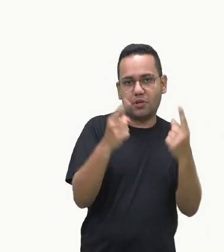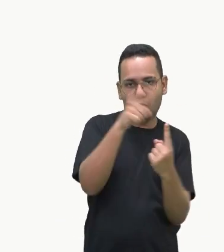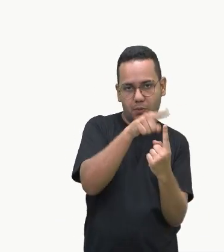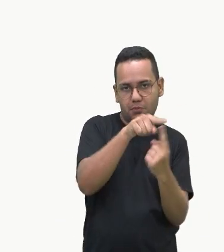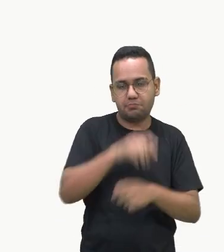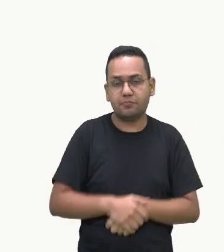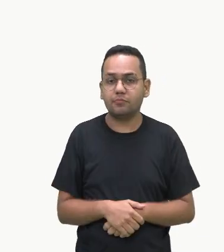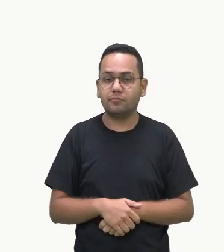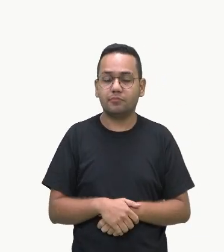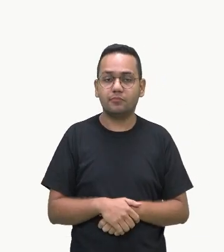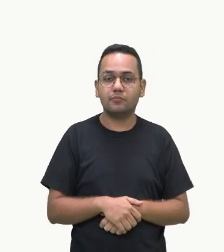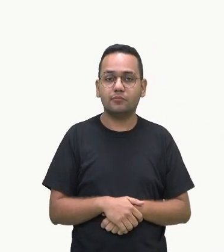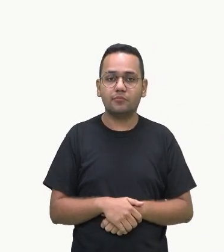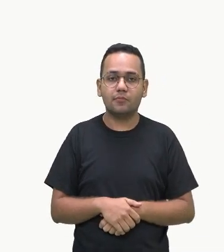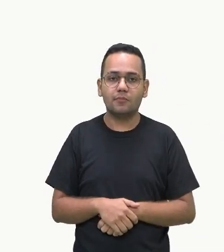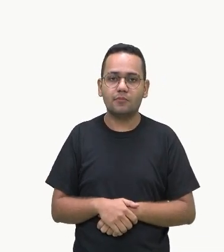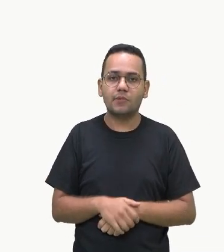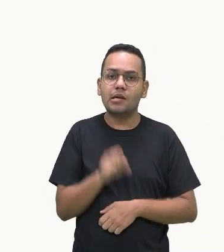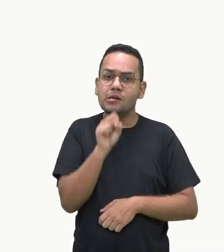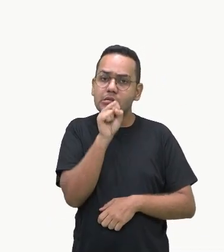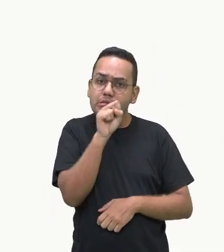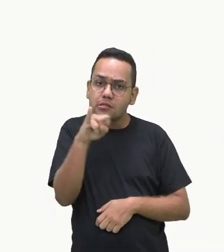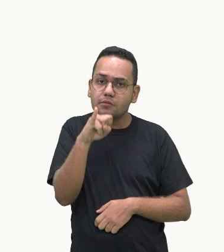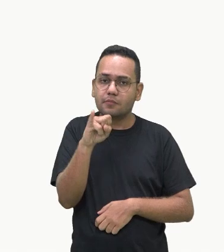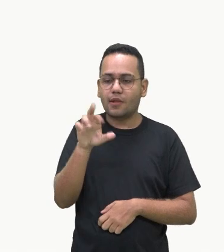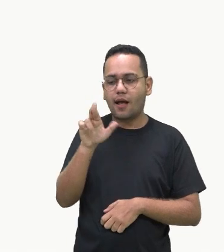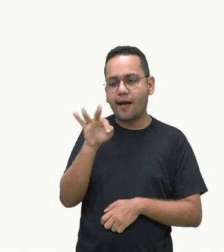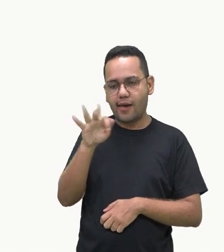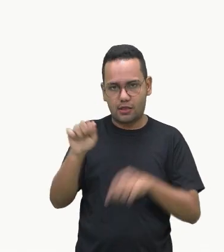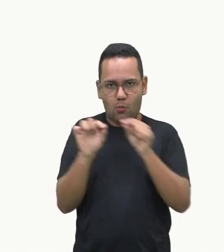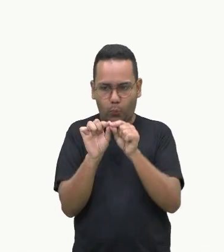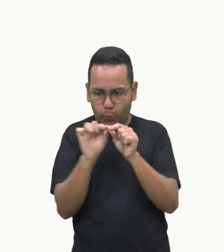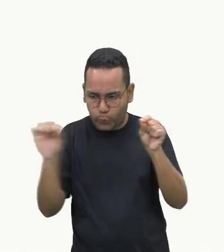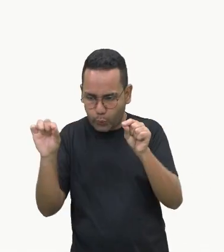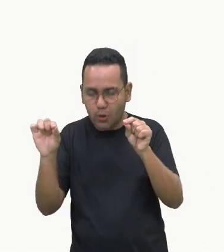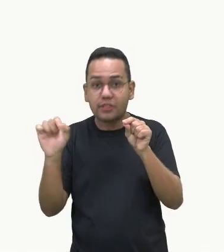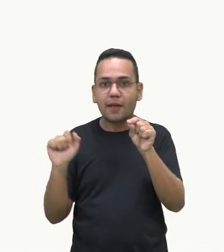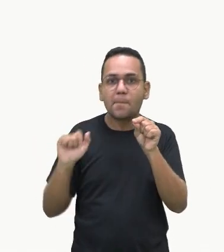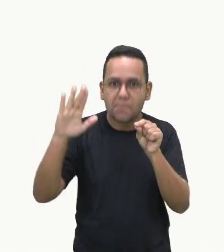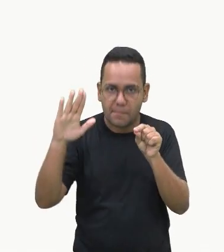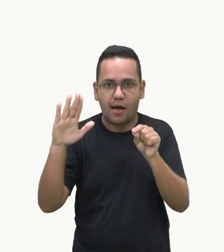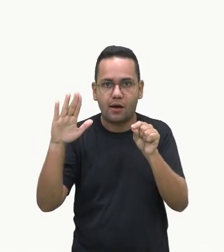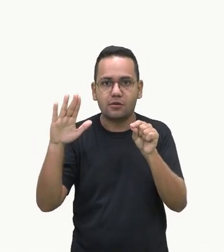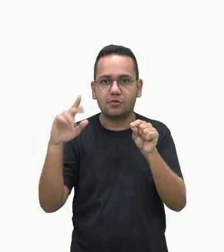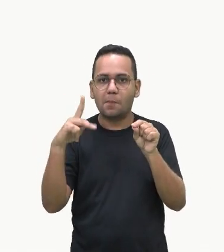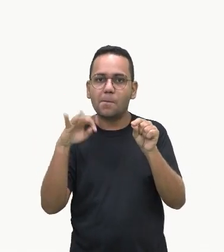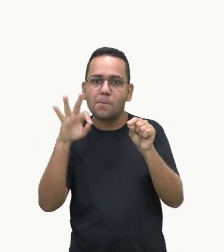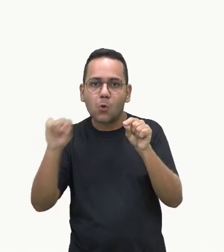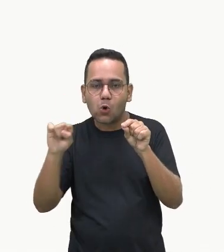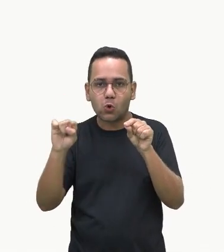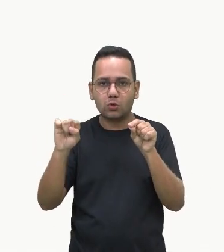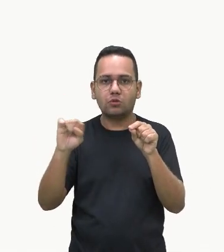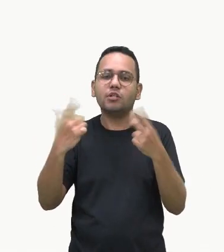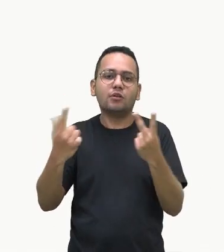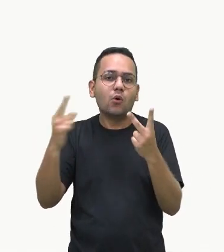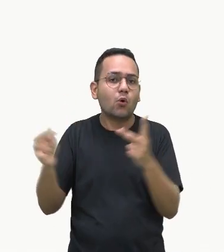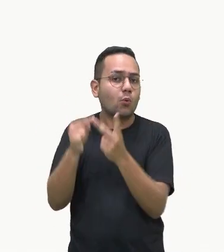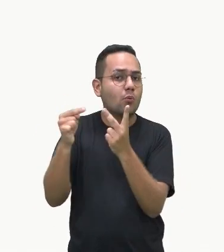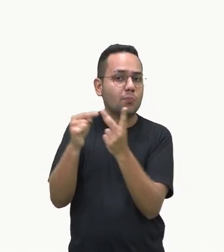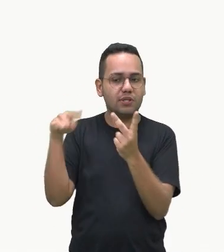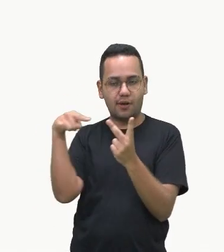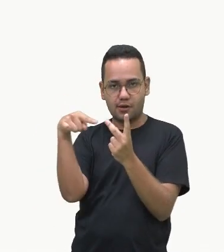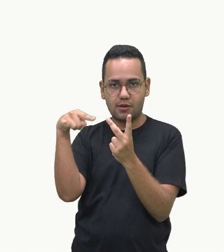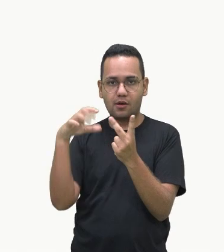a reta tocar aí em mais de 2 pontos, como o exemplo aqui em cima, você vai ter um polígono côncavo.